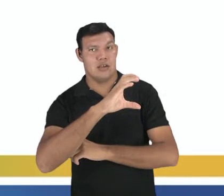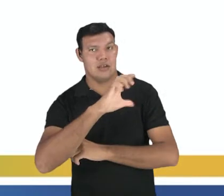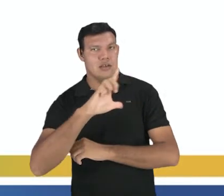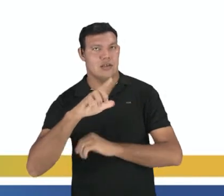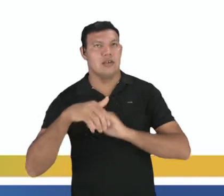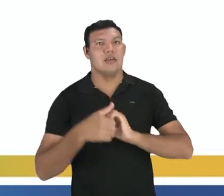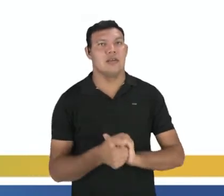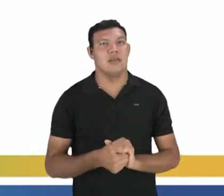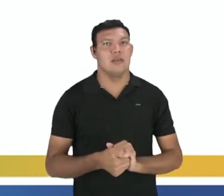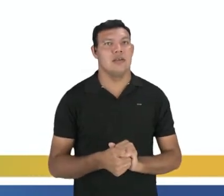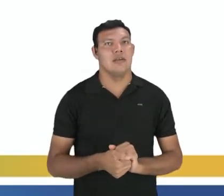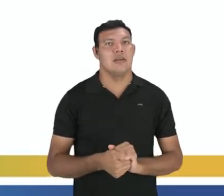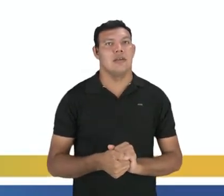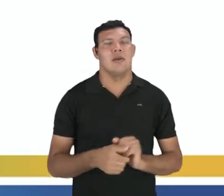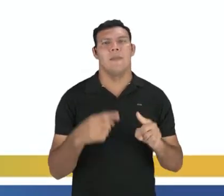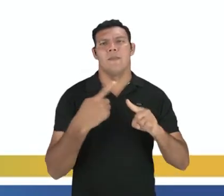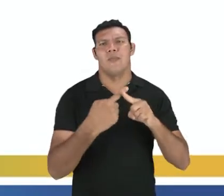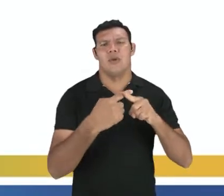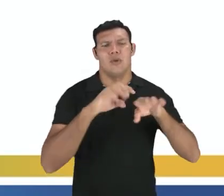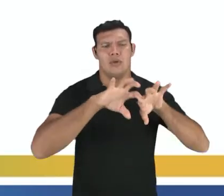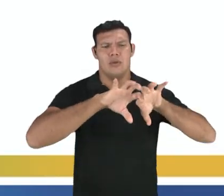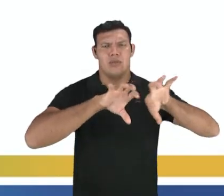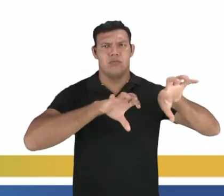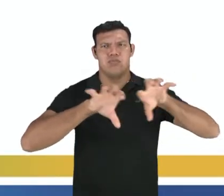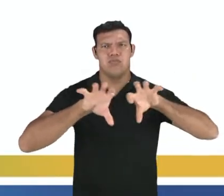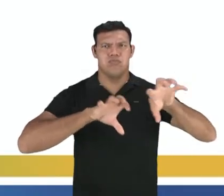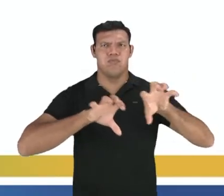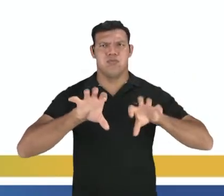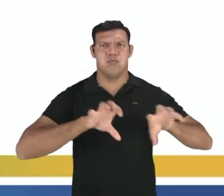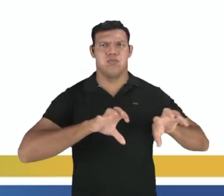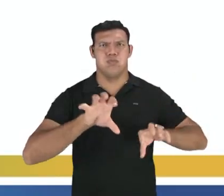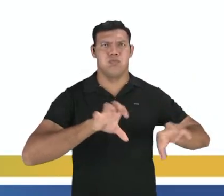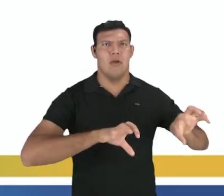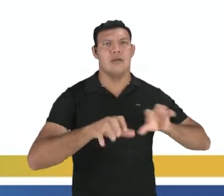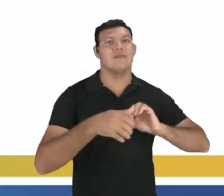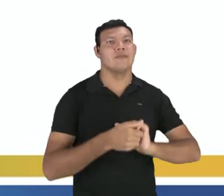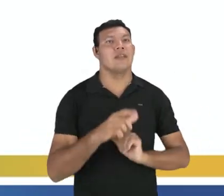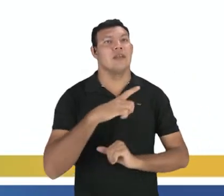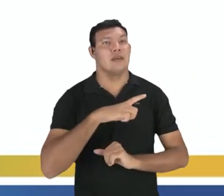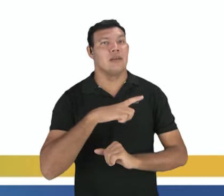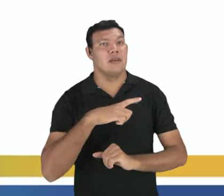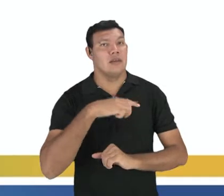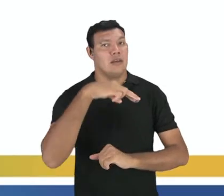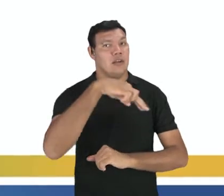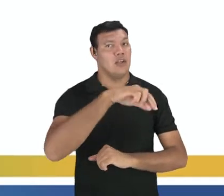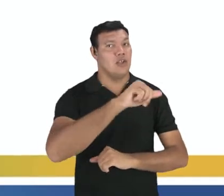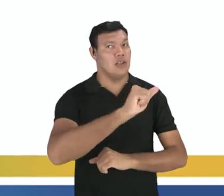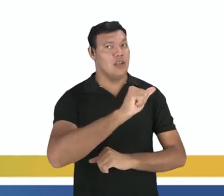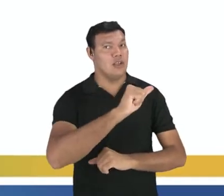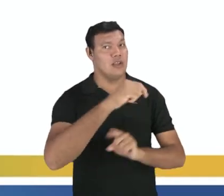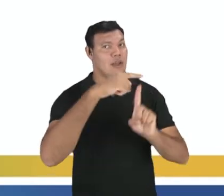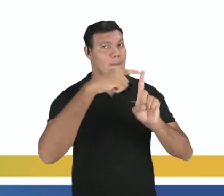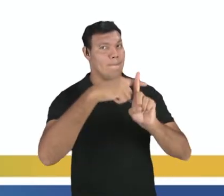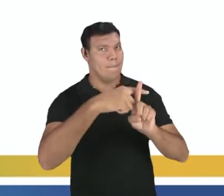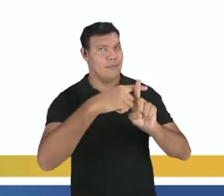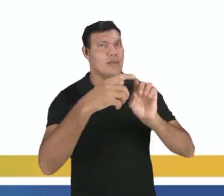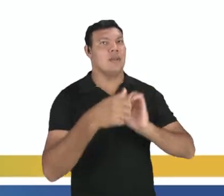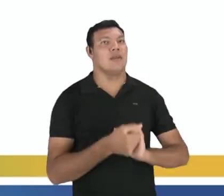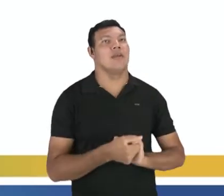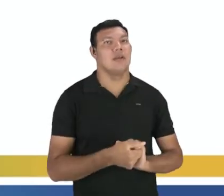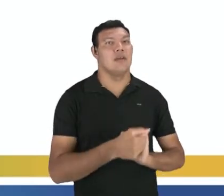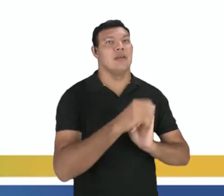acontece essa dissociação em água porque, como a gente observa aqui, a gente tem íons Na+, e